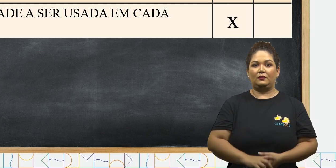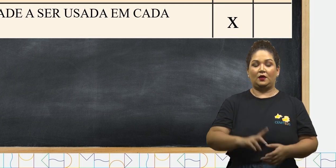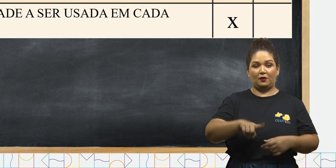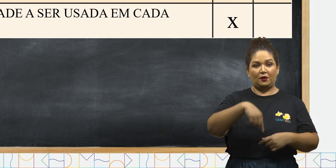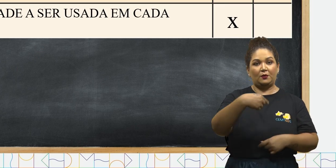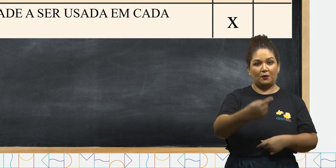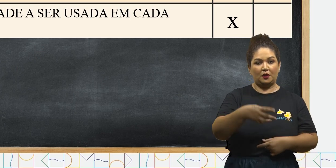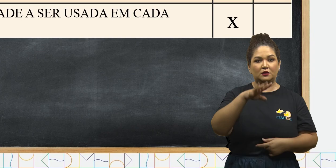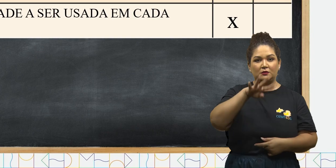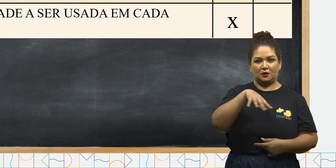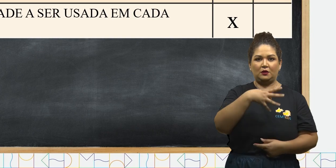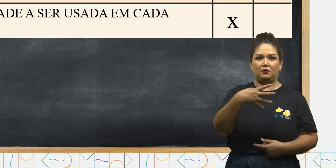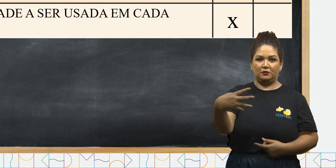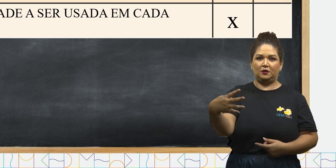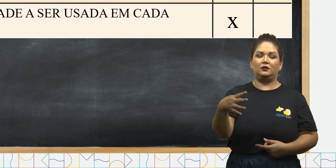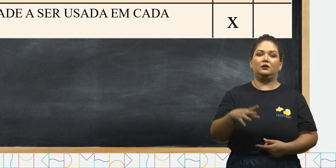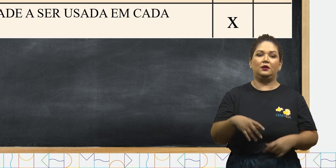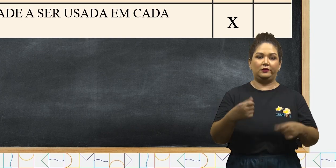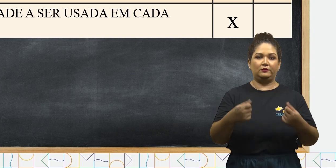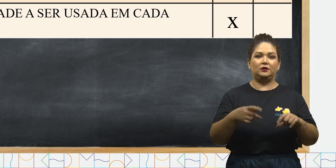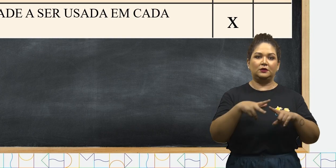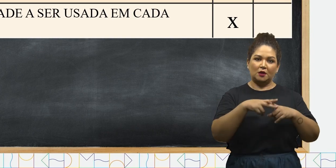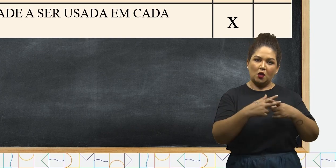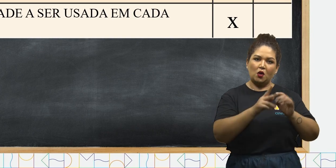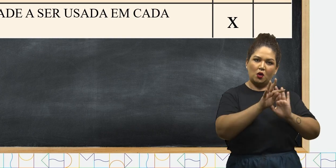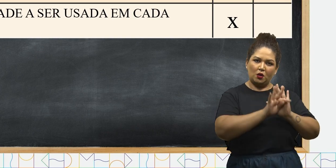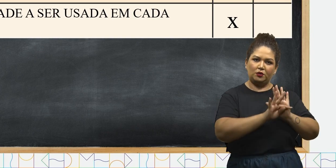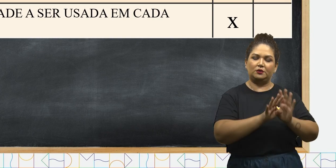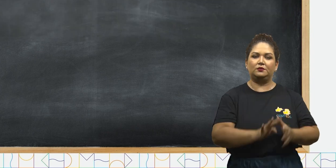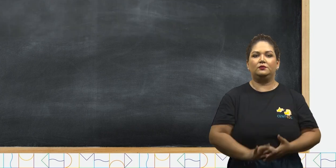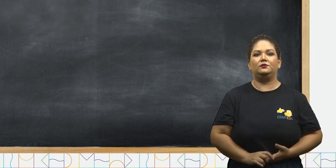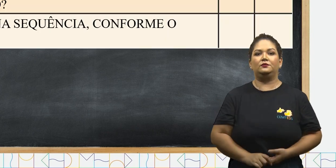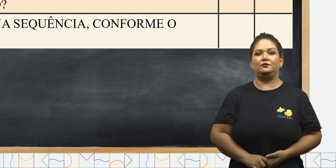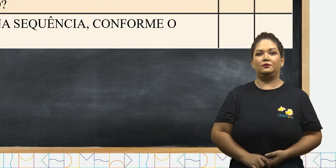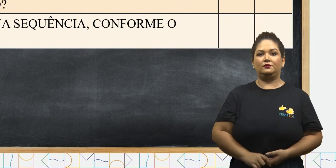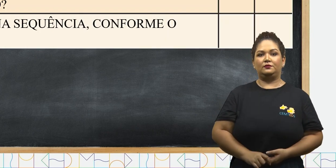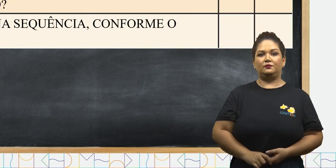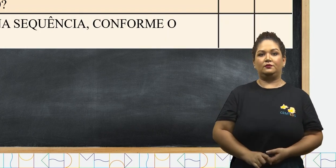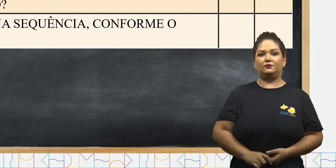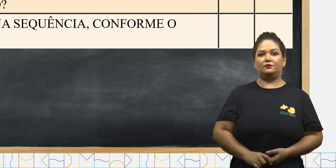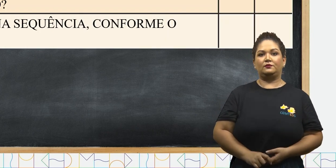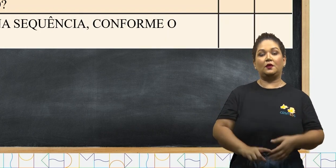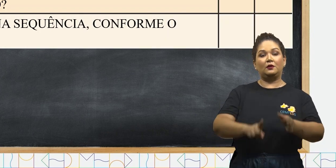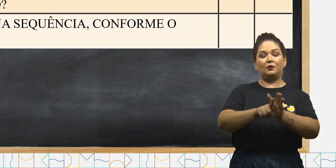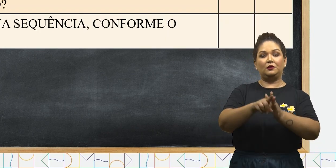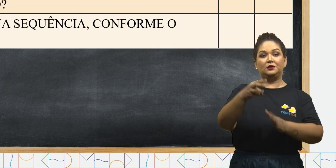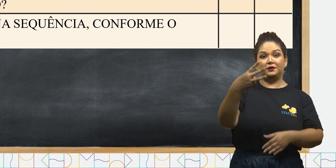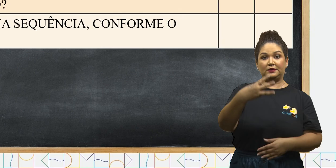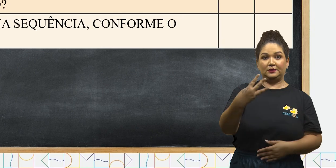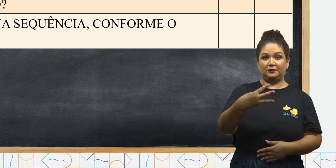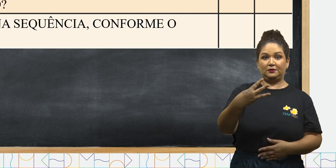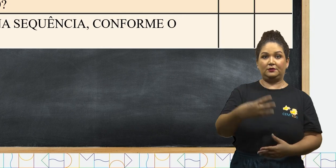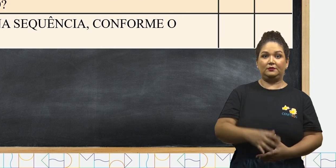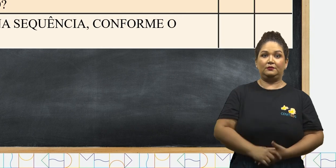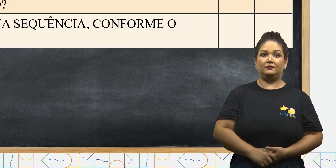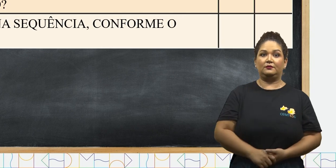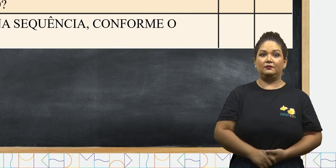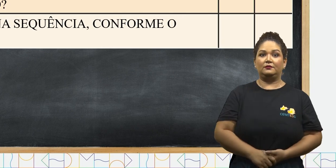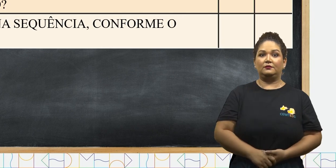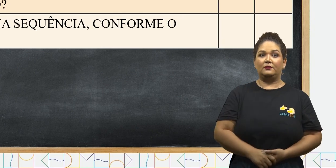passemos a mais 2 itens que precisam ser revisados. Observe comigo.